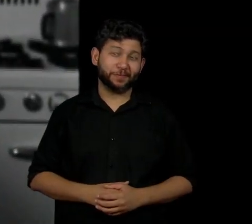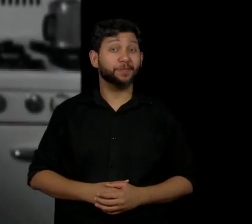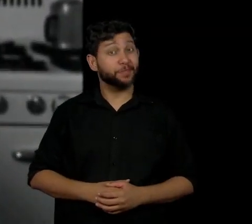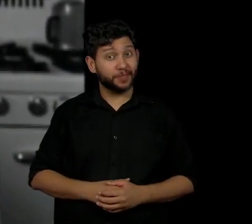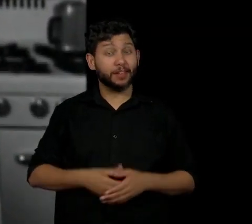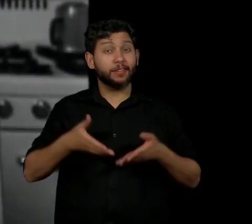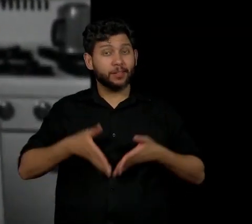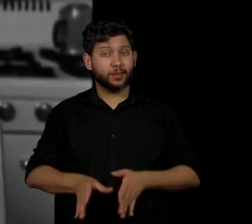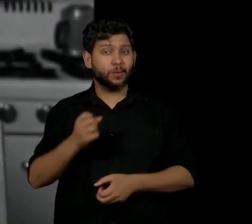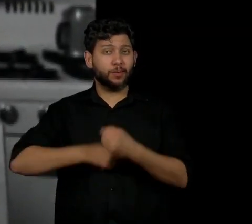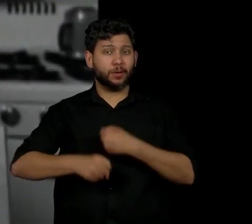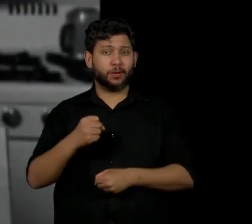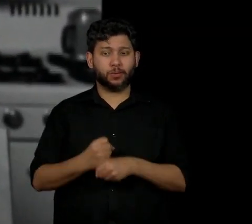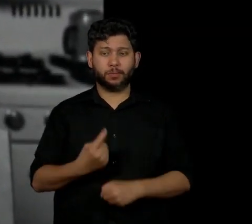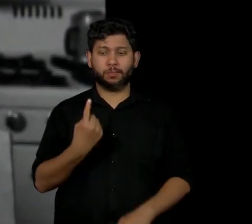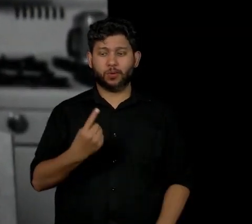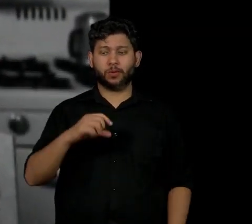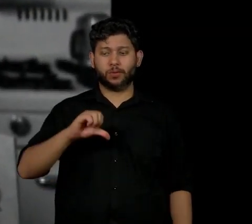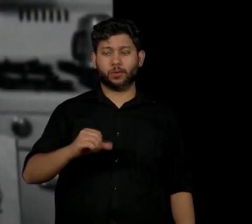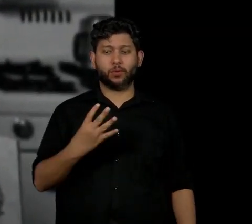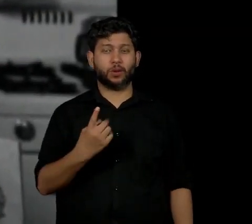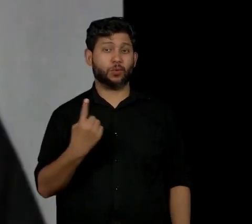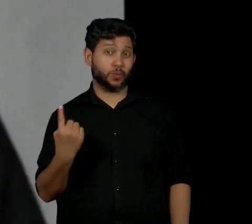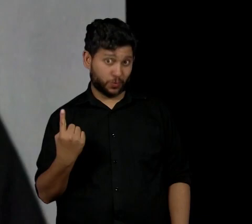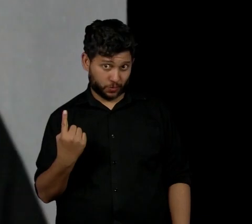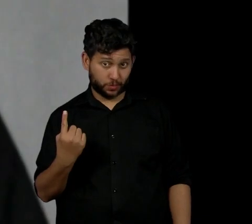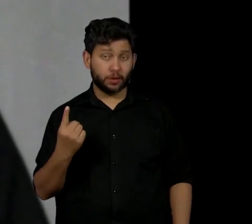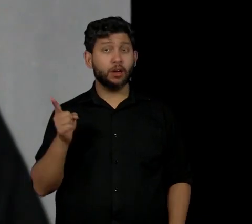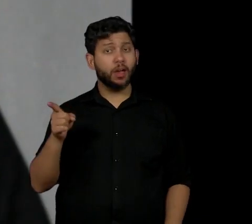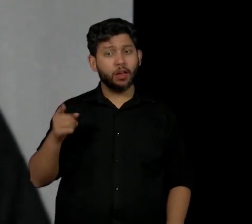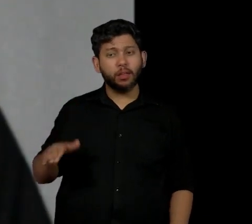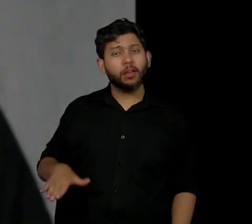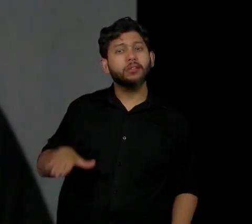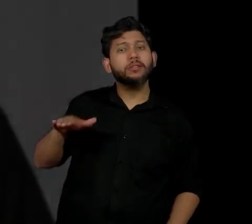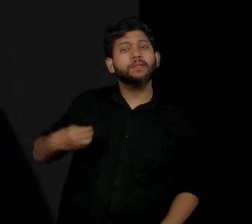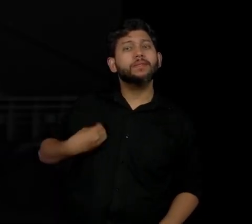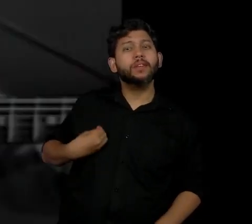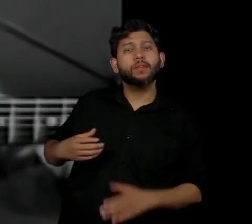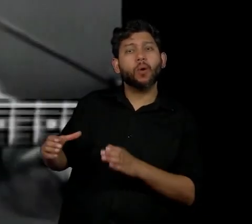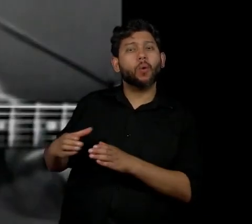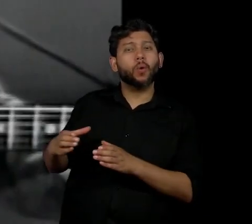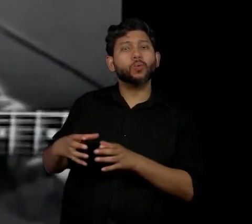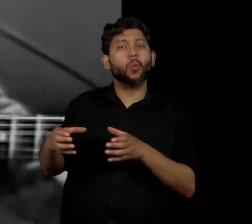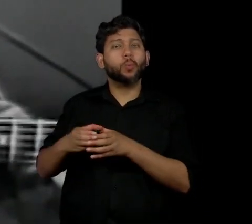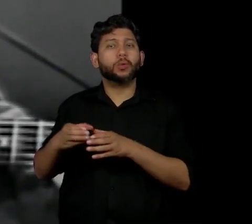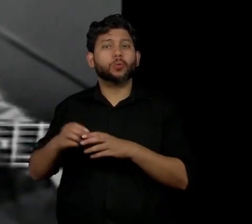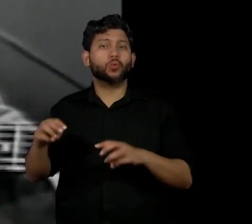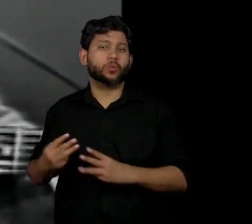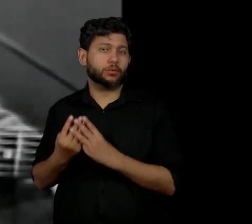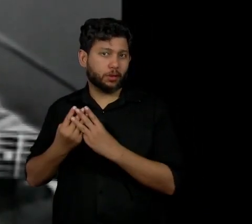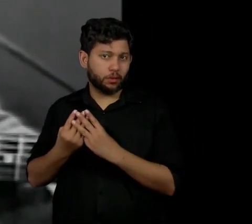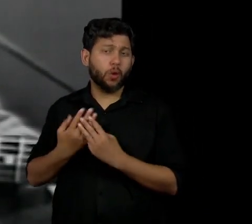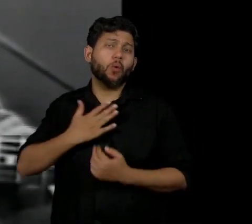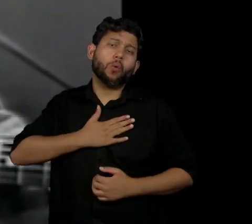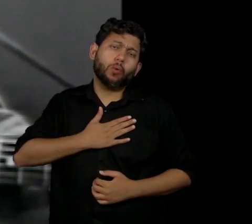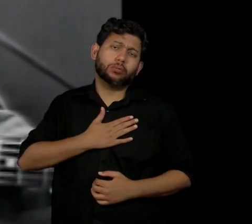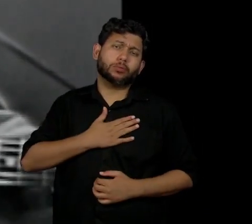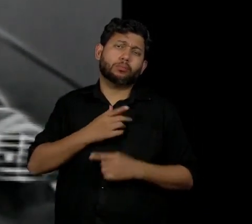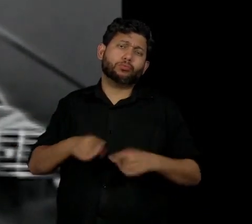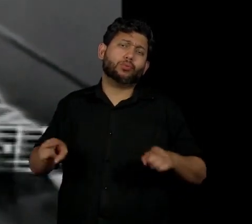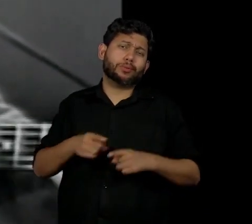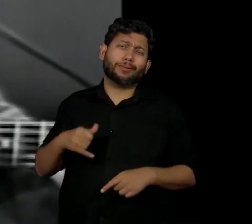Nascido em 1941, em Minnesota, ele cresceu em uma comunidade judaica e se interessou pela música desde